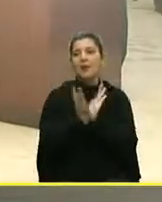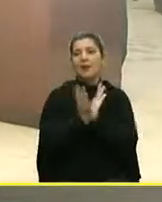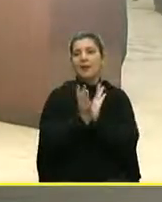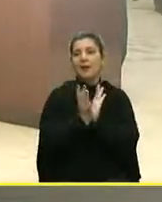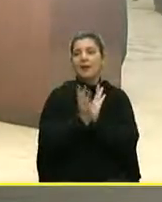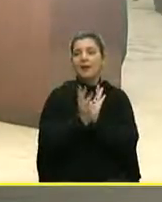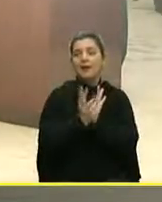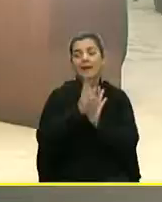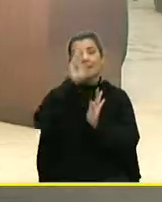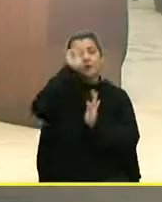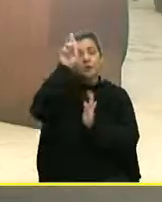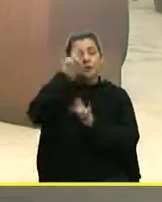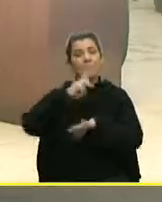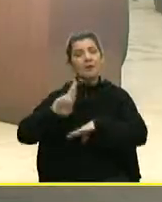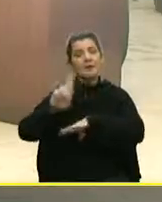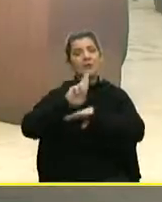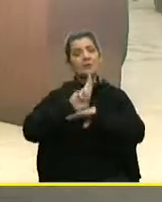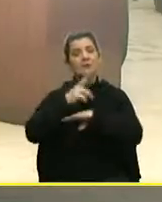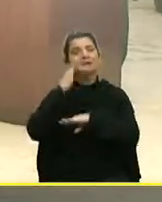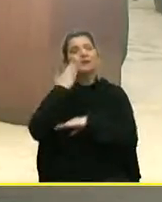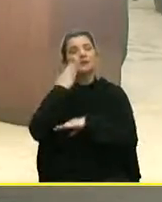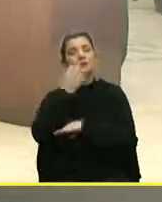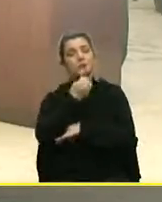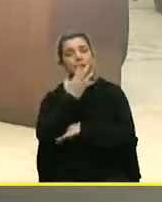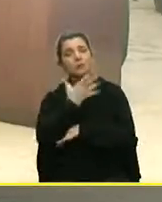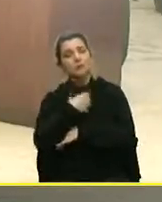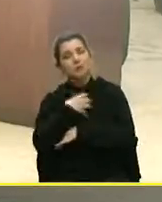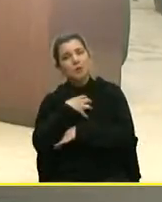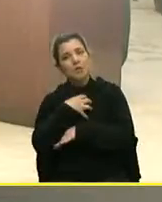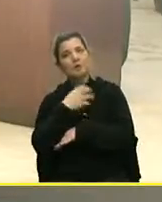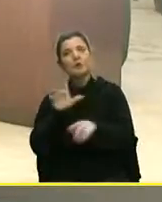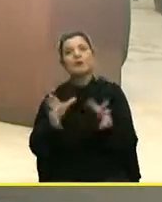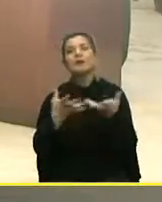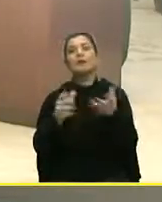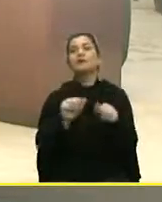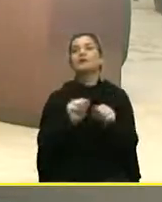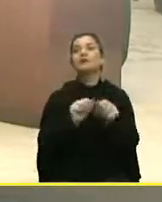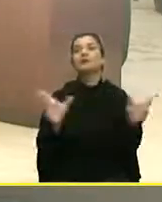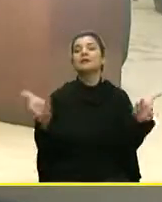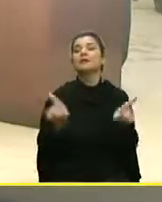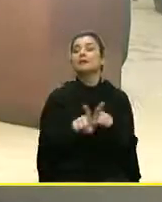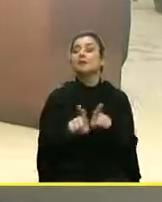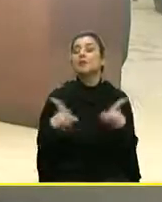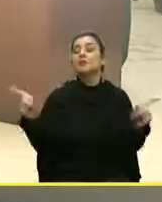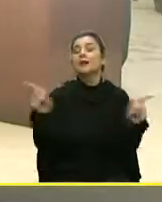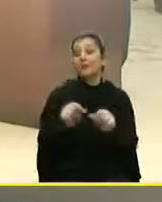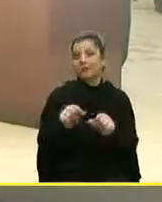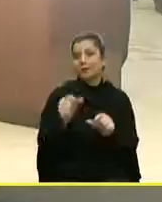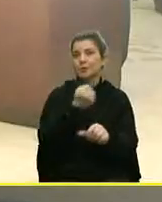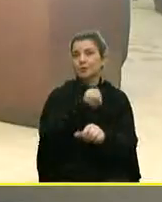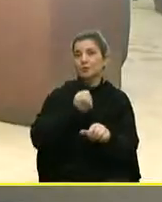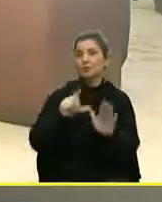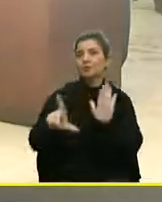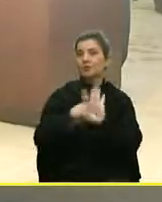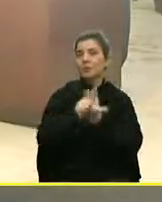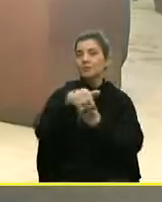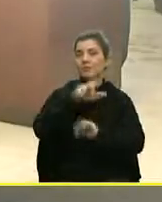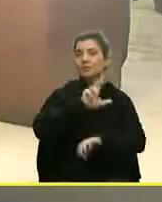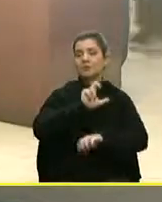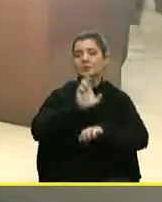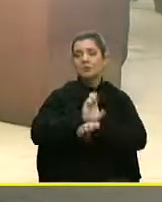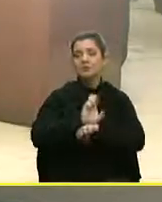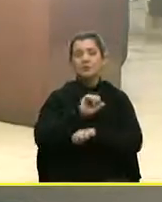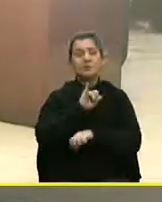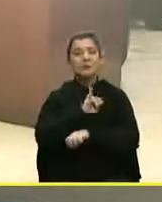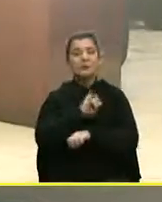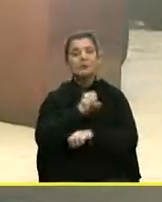que vossa excelência representa que a presidência entendo na mesma forma que eram fazer nessa linha também uma redução do número de leis aqui no estado ia mostrar os números